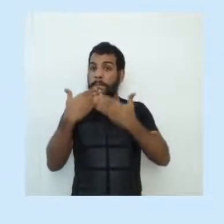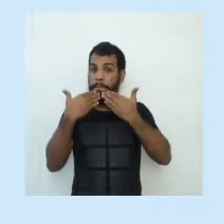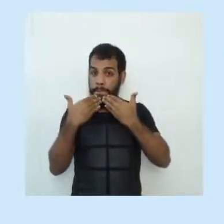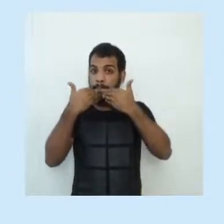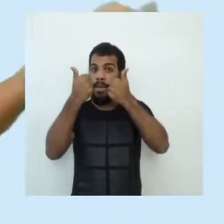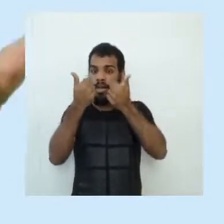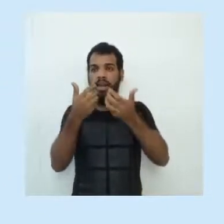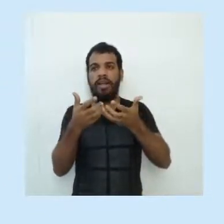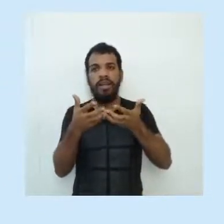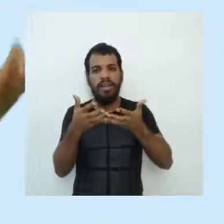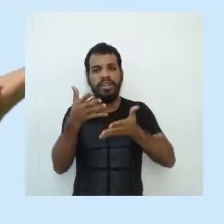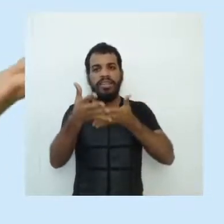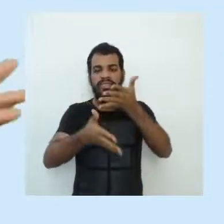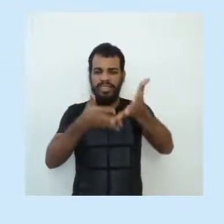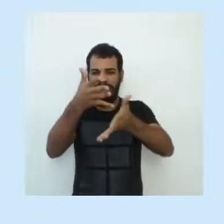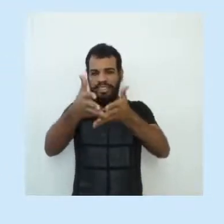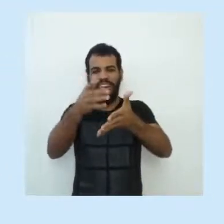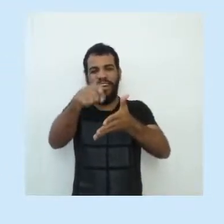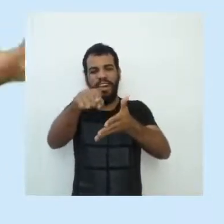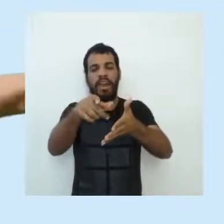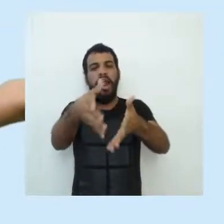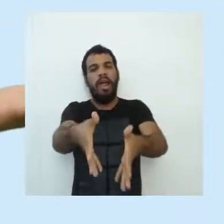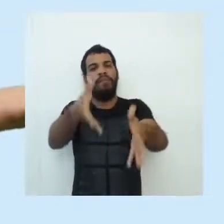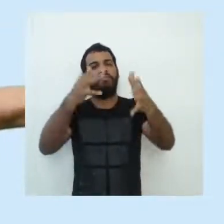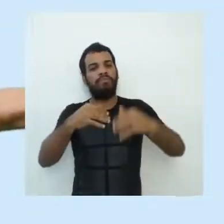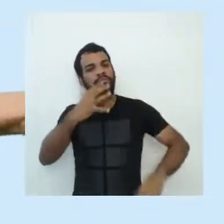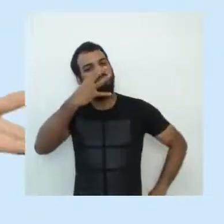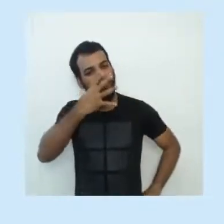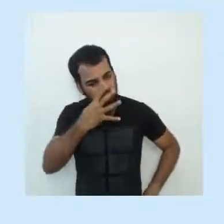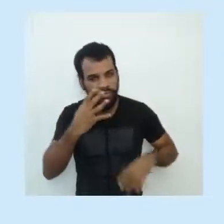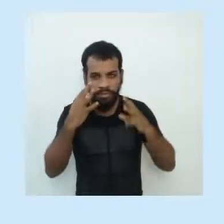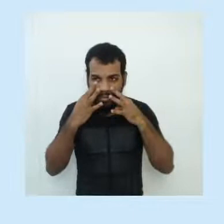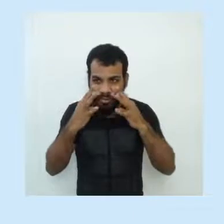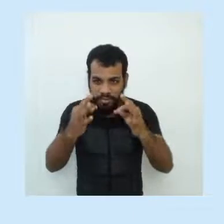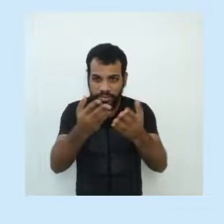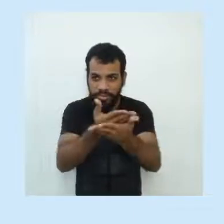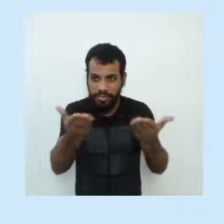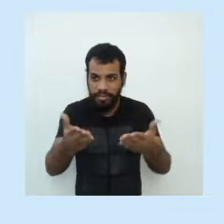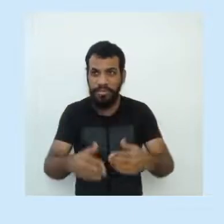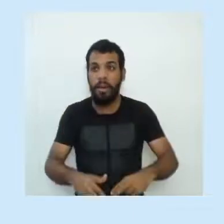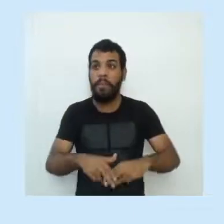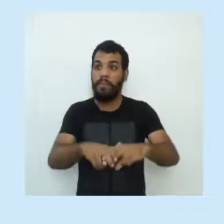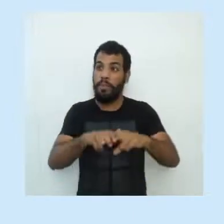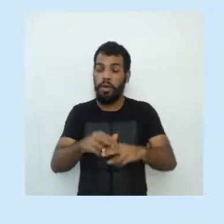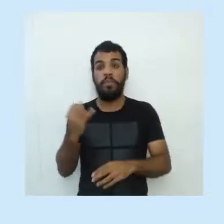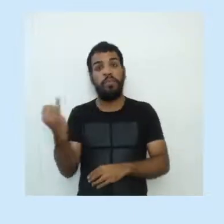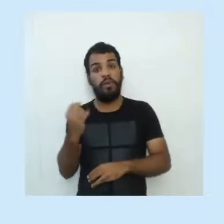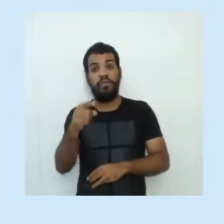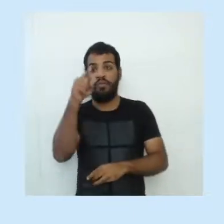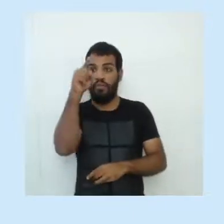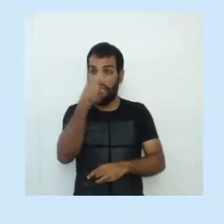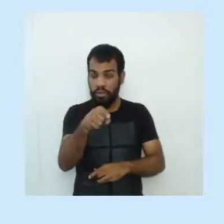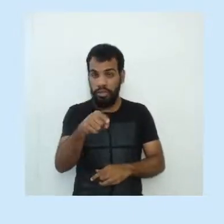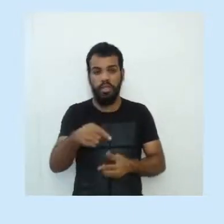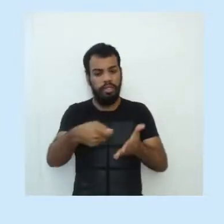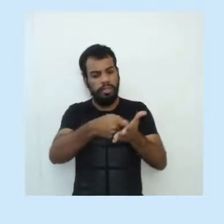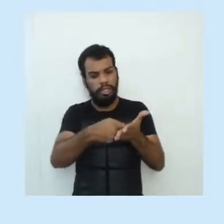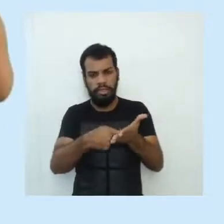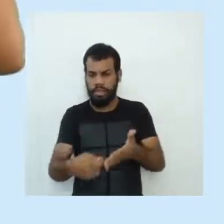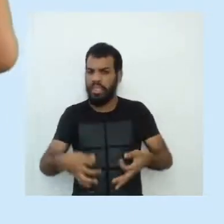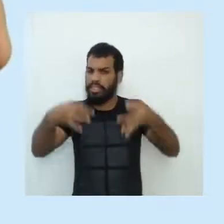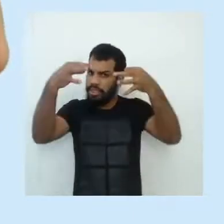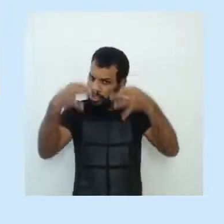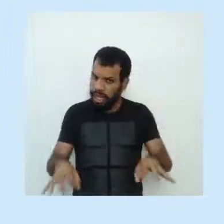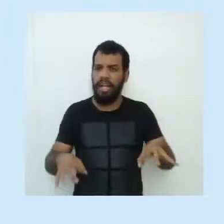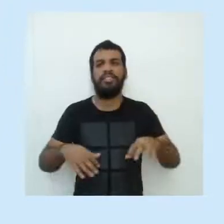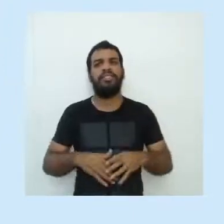ouvidos por tudo e por todos em toda e qualquer situação. Por isso que é tão importante que vocês tenham uma escrita correta e